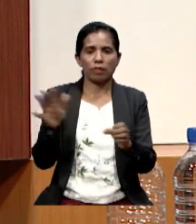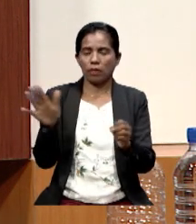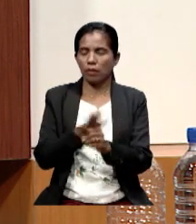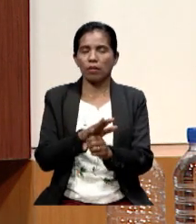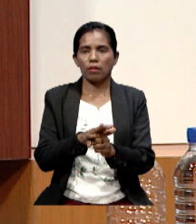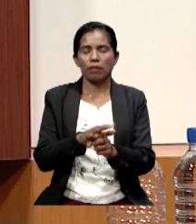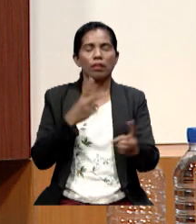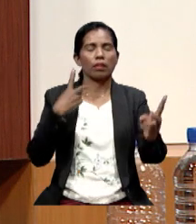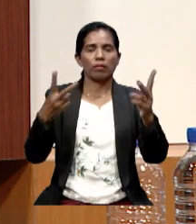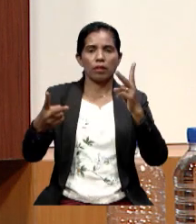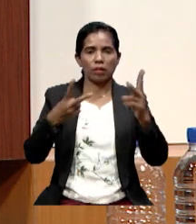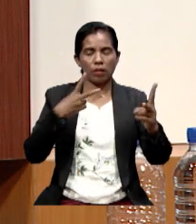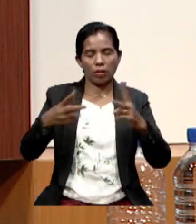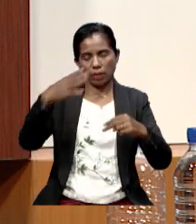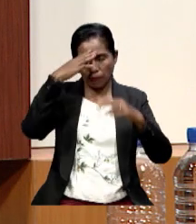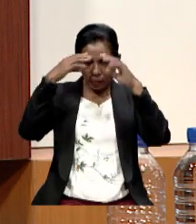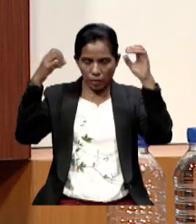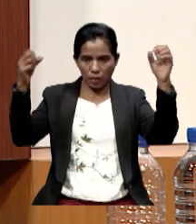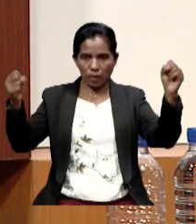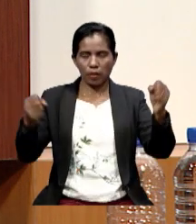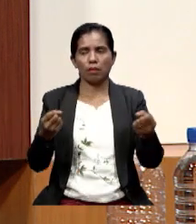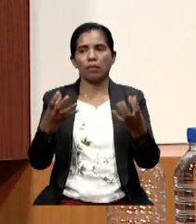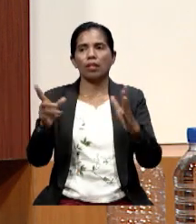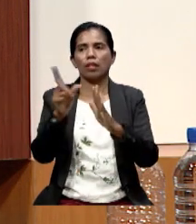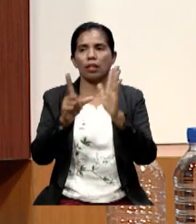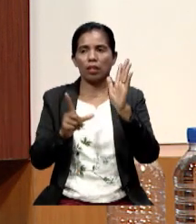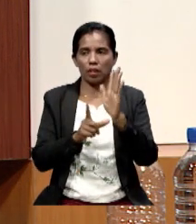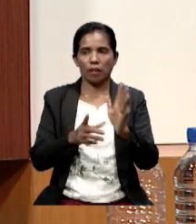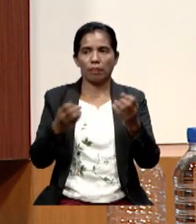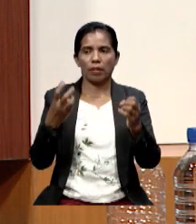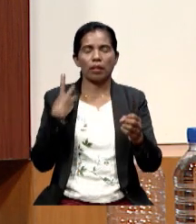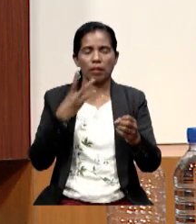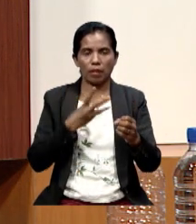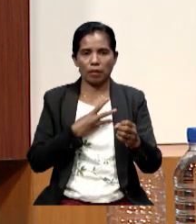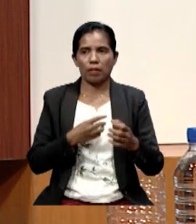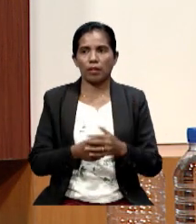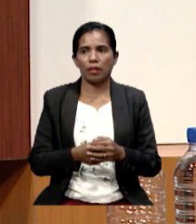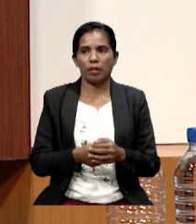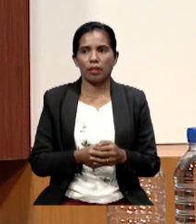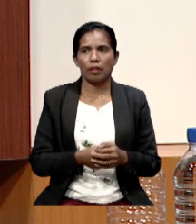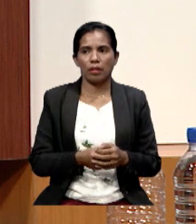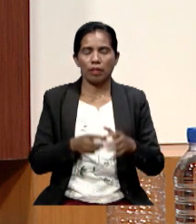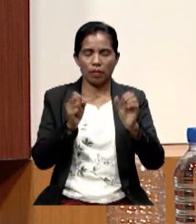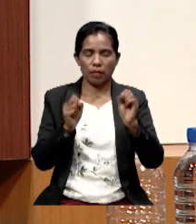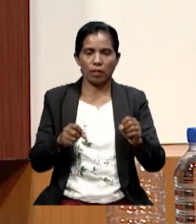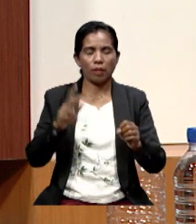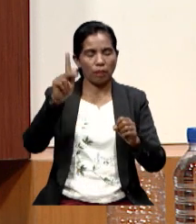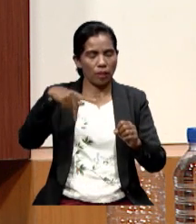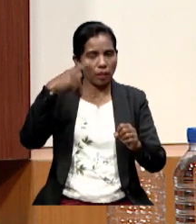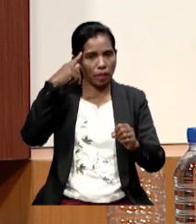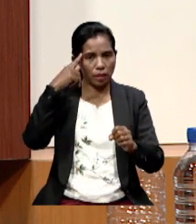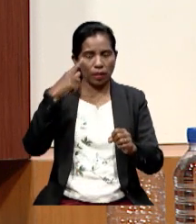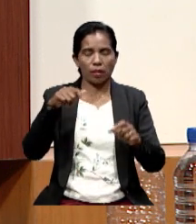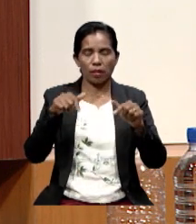a visita do presidente para a lei, para a lei, para a minha reunião, quer dizer que a consertação política foi